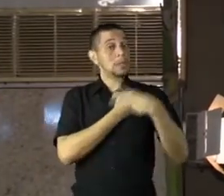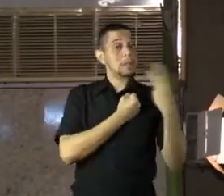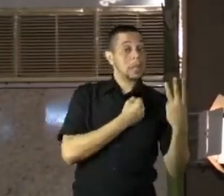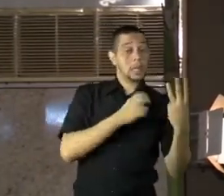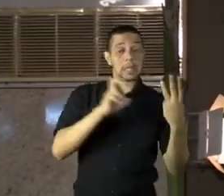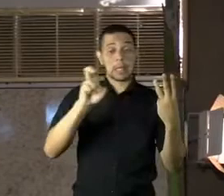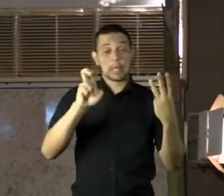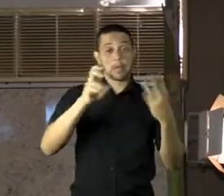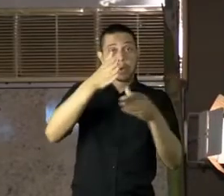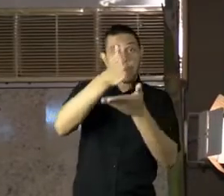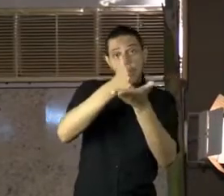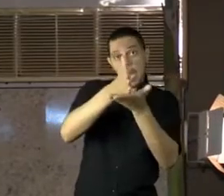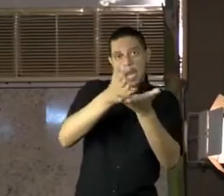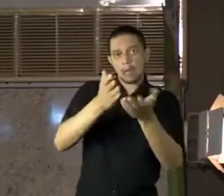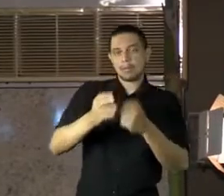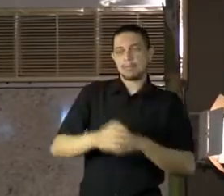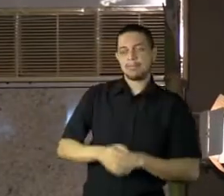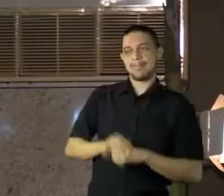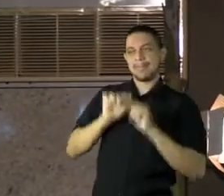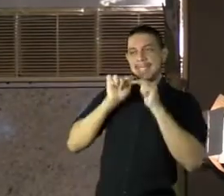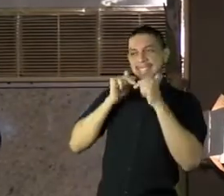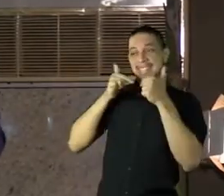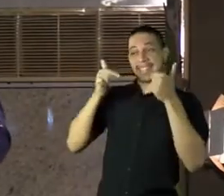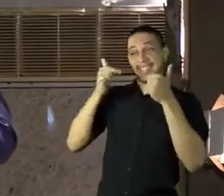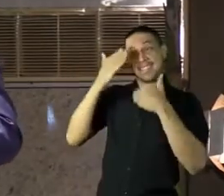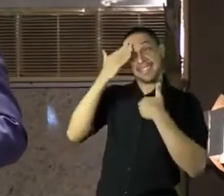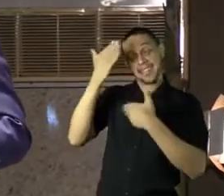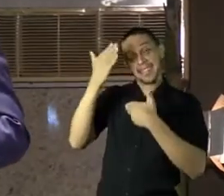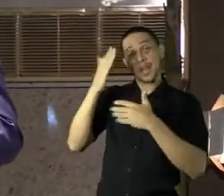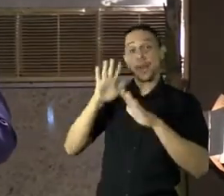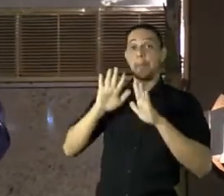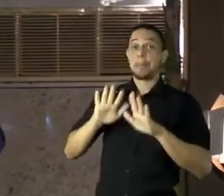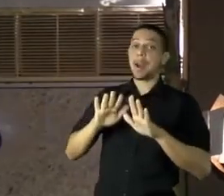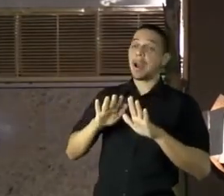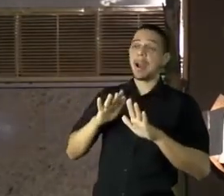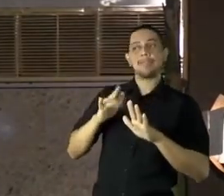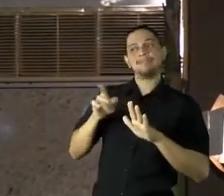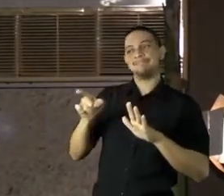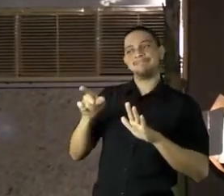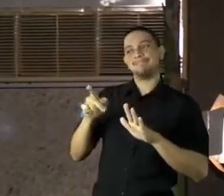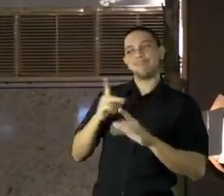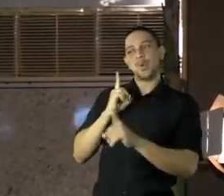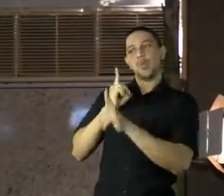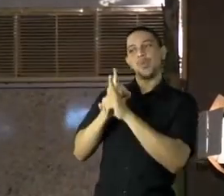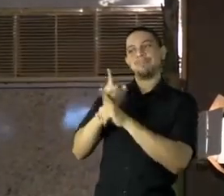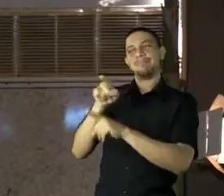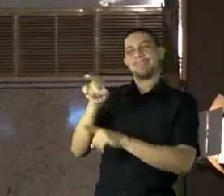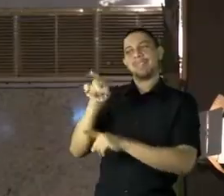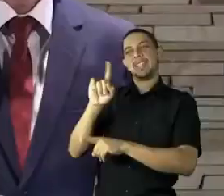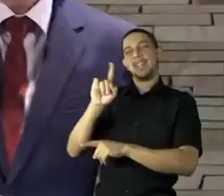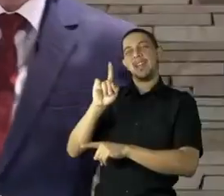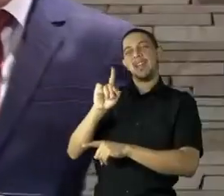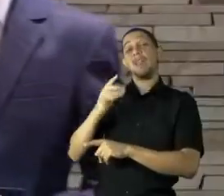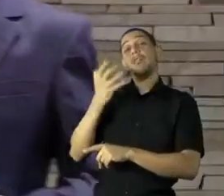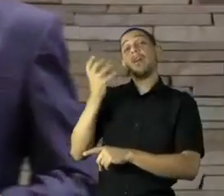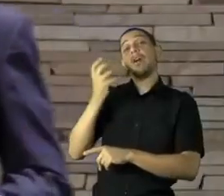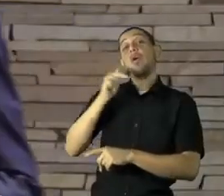agradeceu Mas disse que não era o tipo de candidato que eles estavam esperando